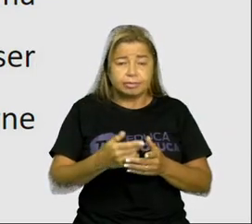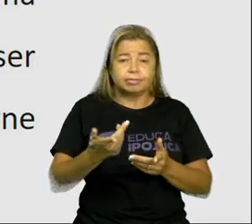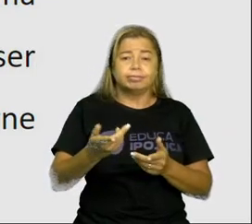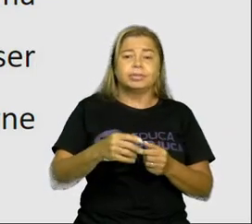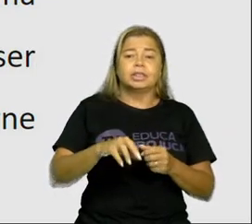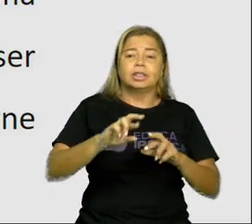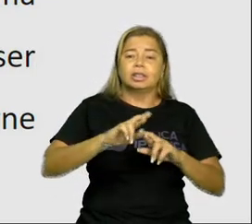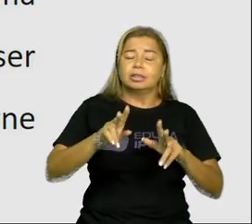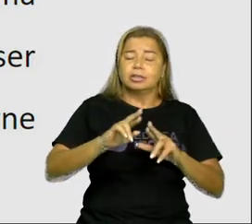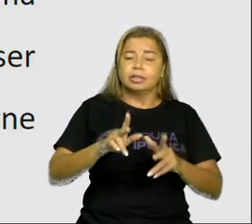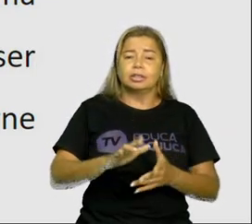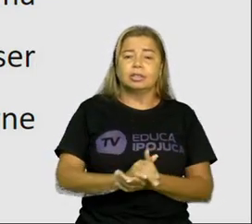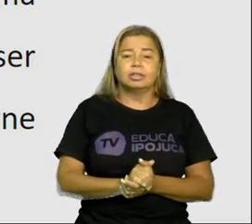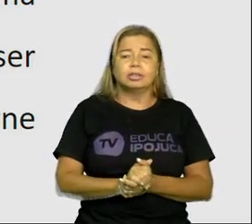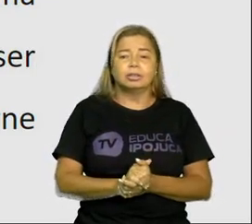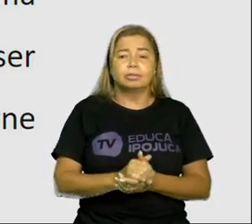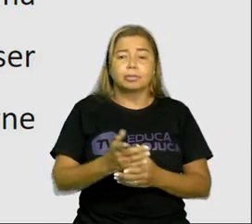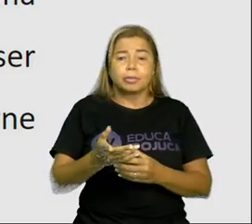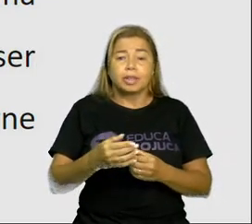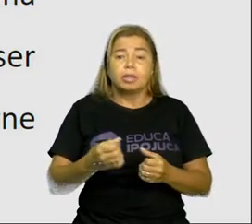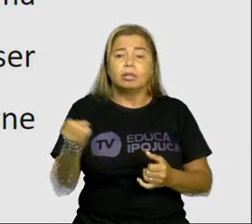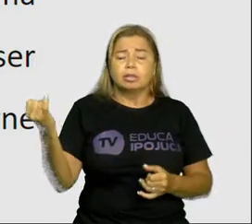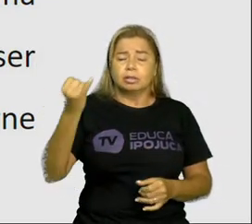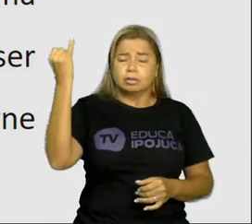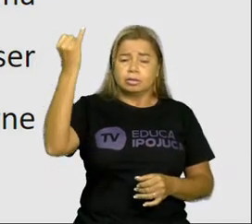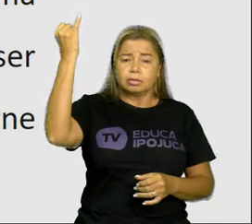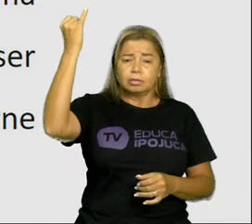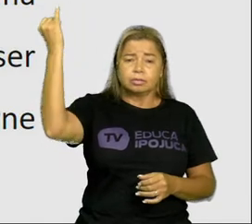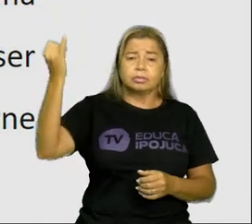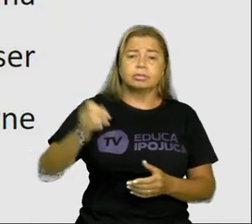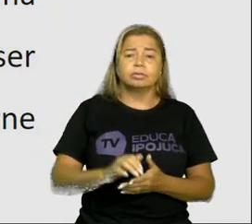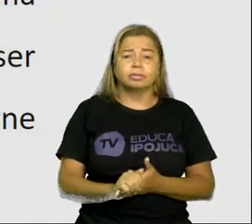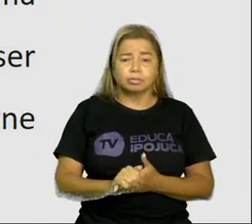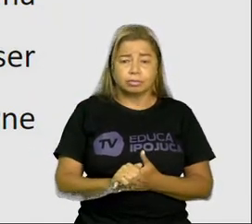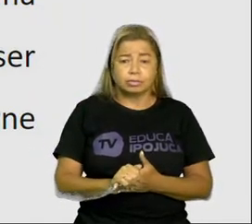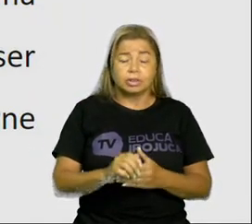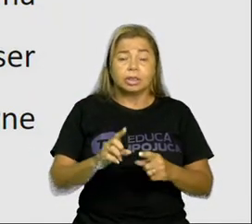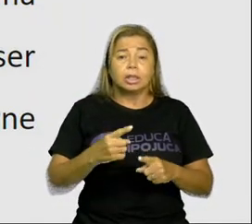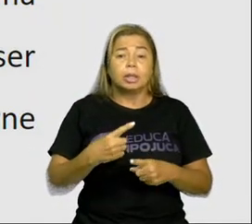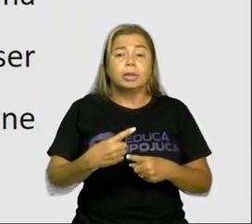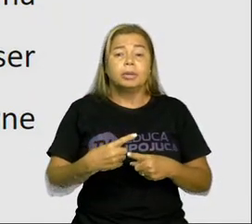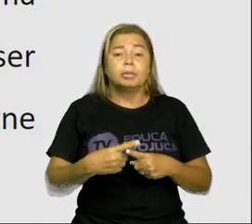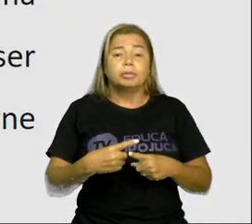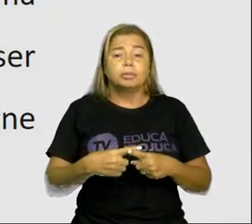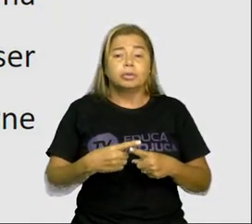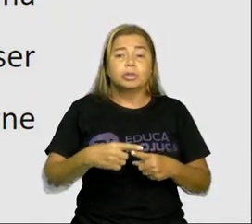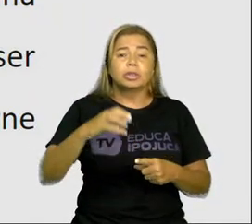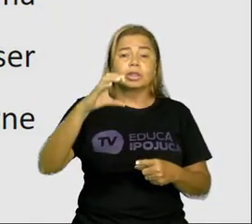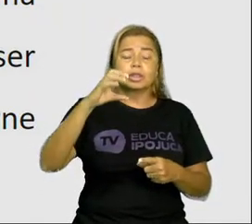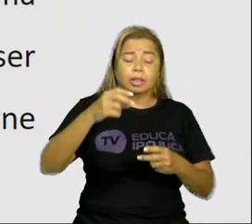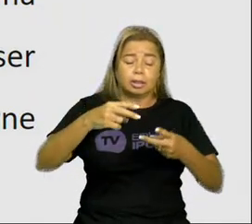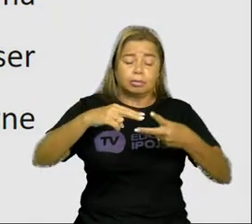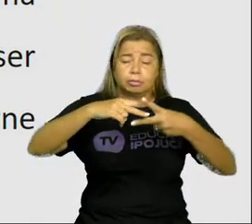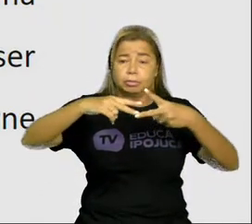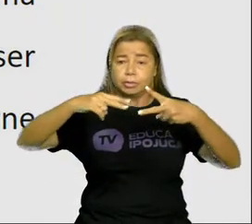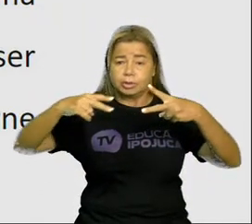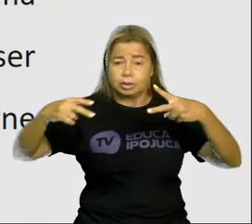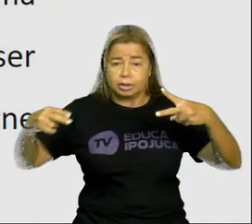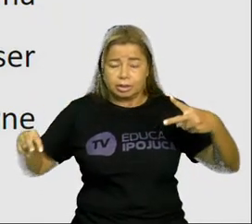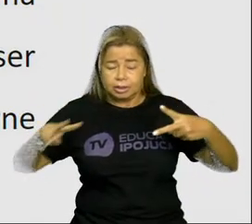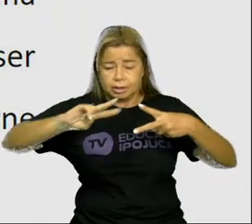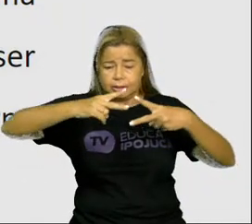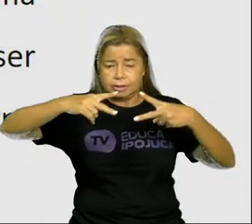contrário de ácida. Essa etapa é muito importante, porque é quando o colágeno, uma proteína considerada grande